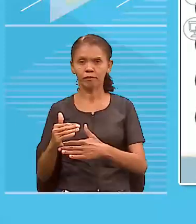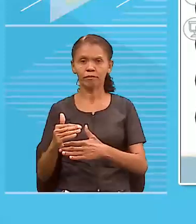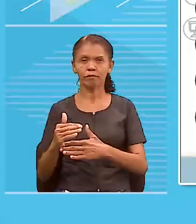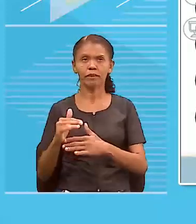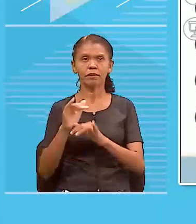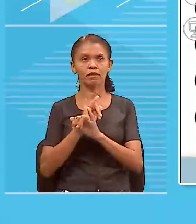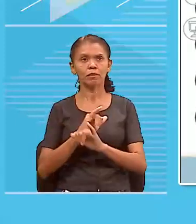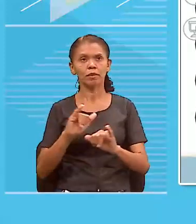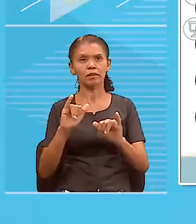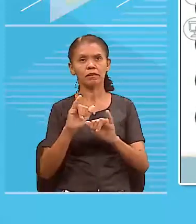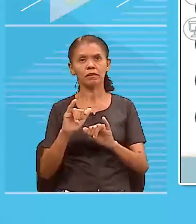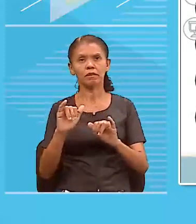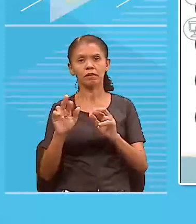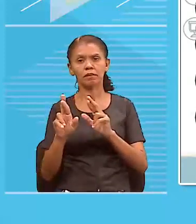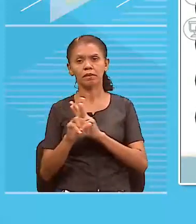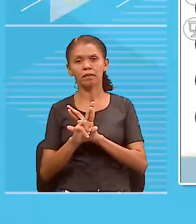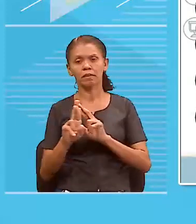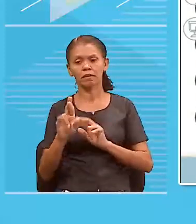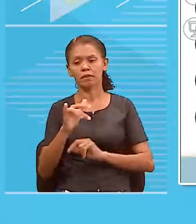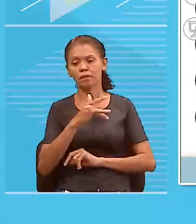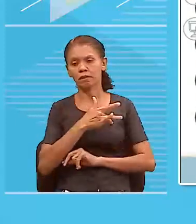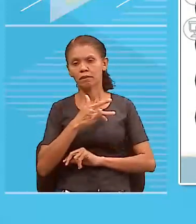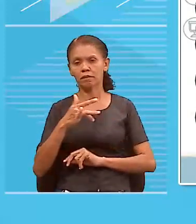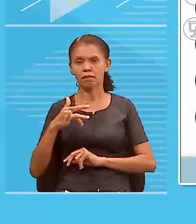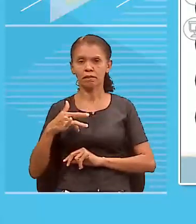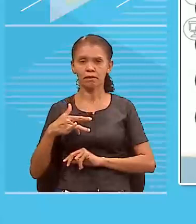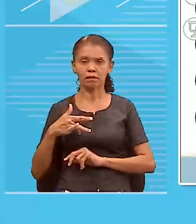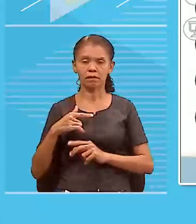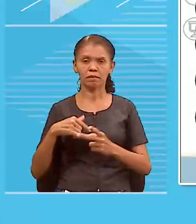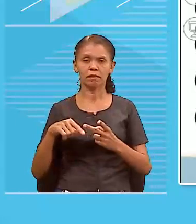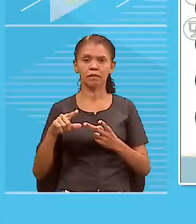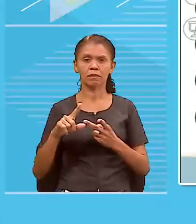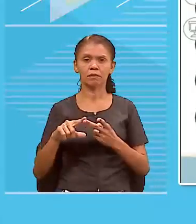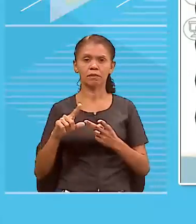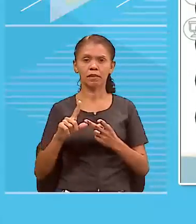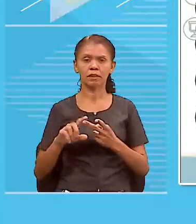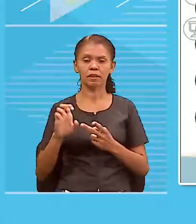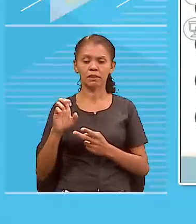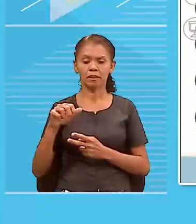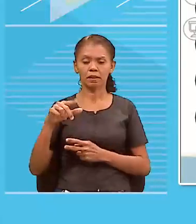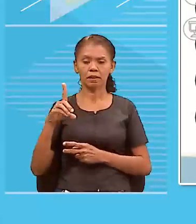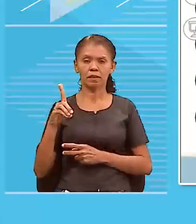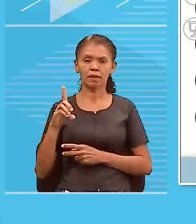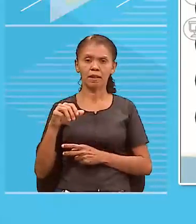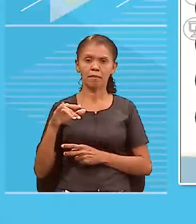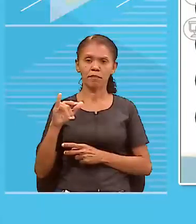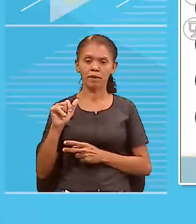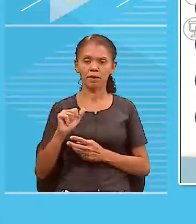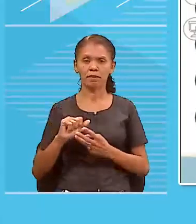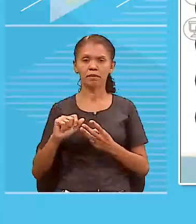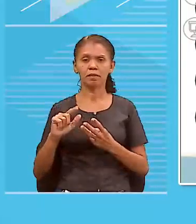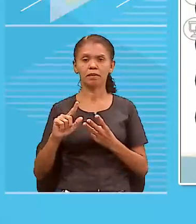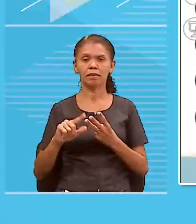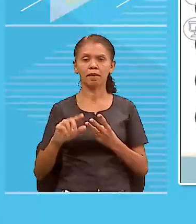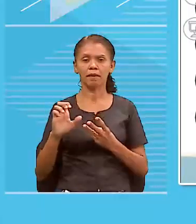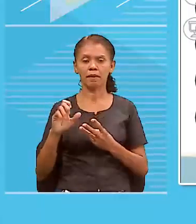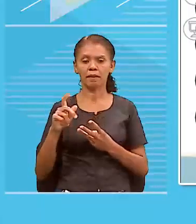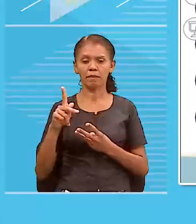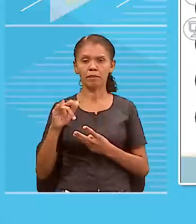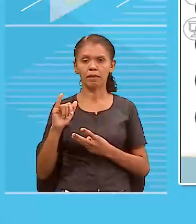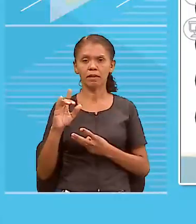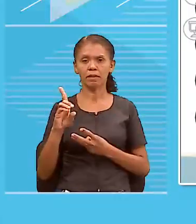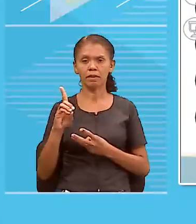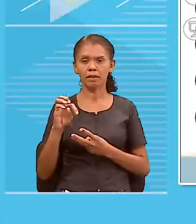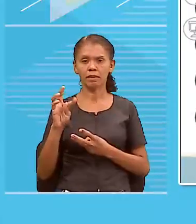Saúde envolvendo dados das endemias epidemias tá nós temos